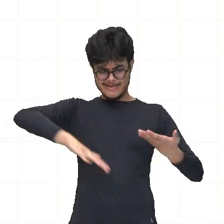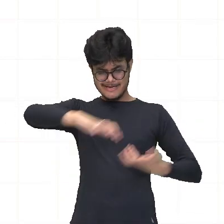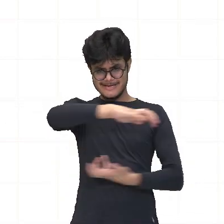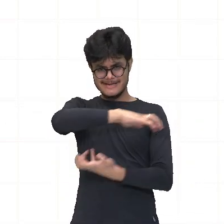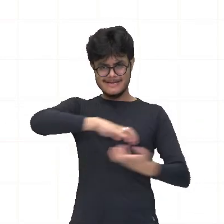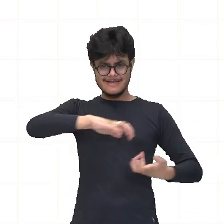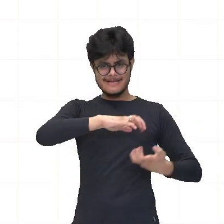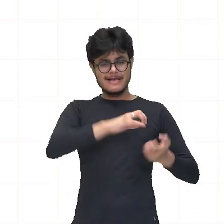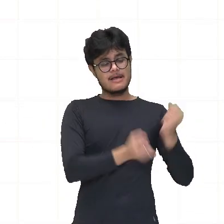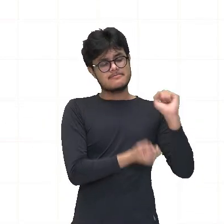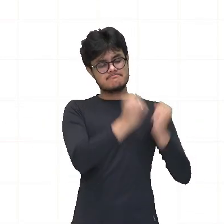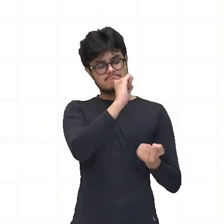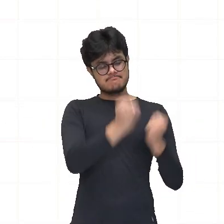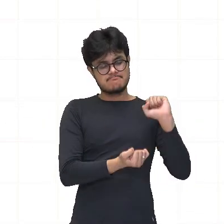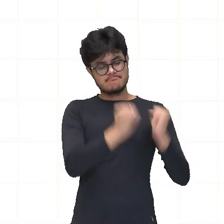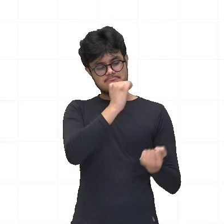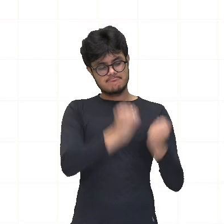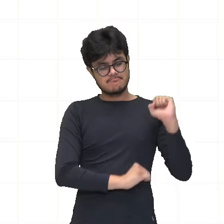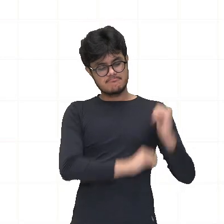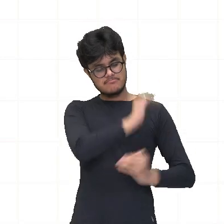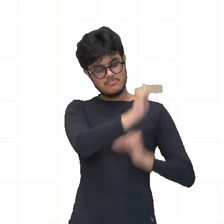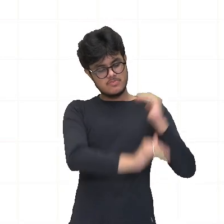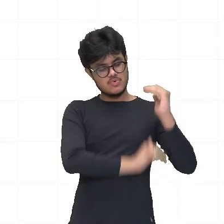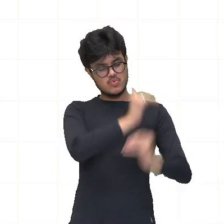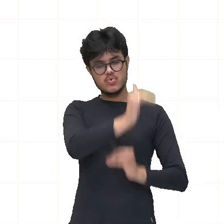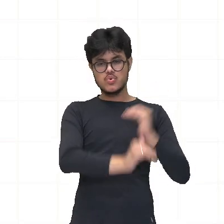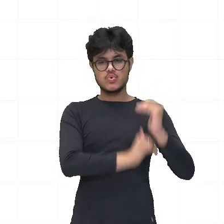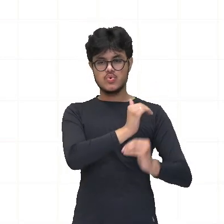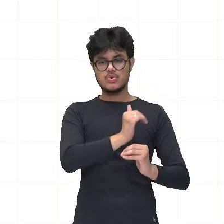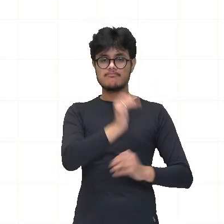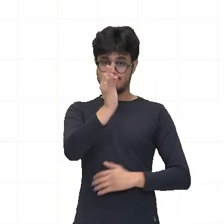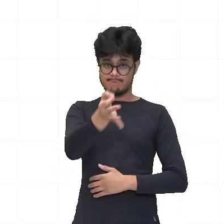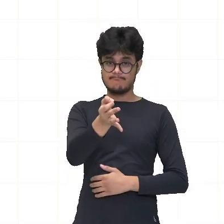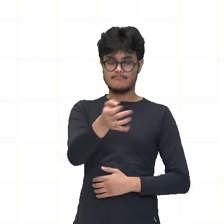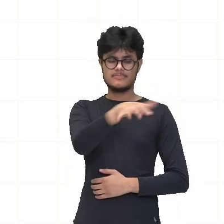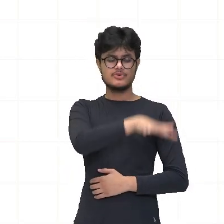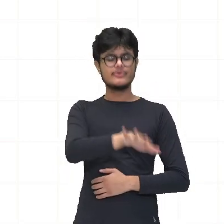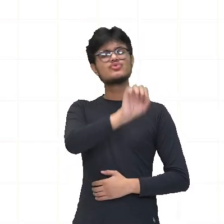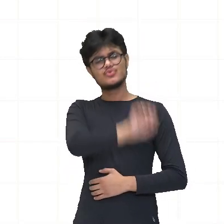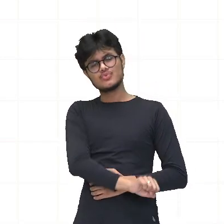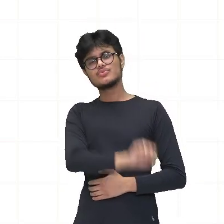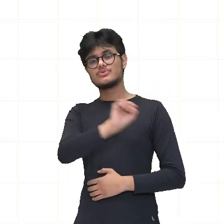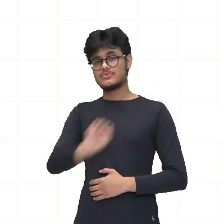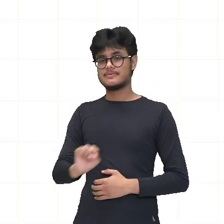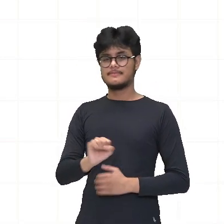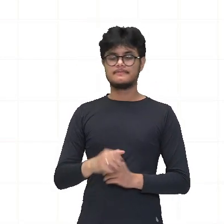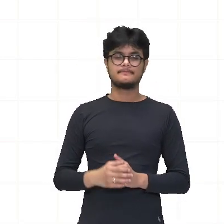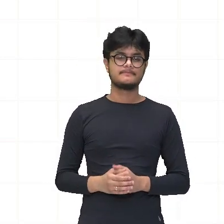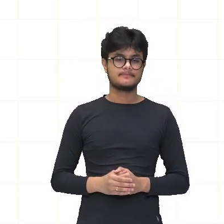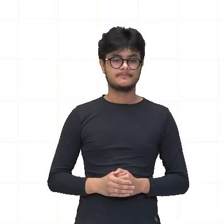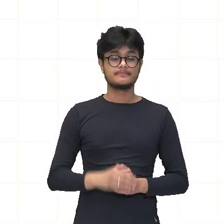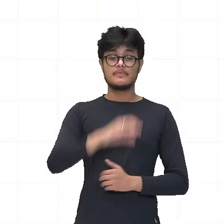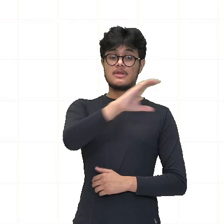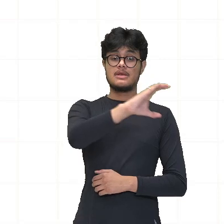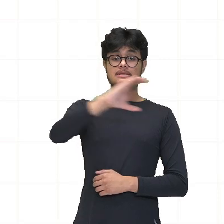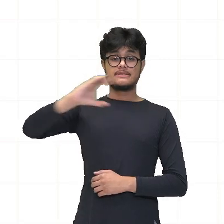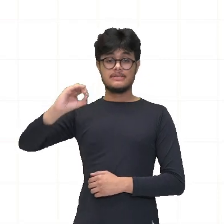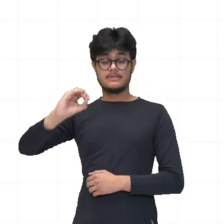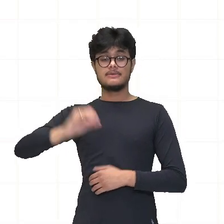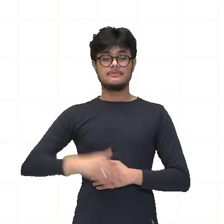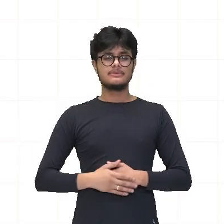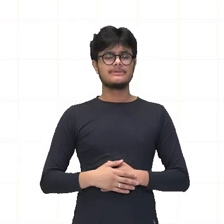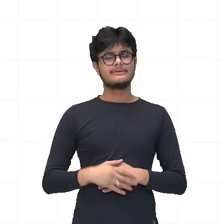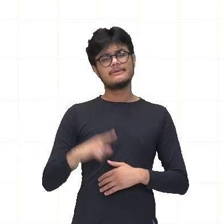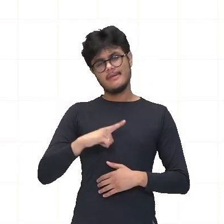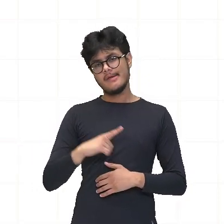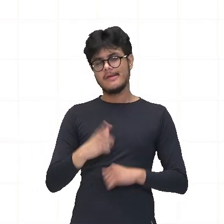vai inicialmente estar ali mais nas regiões sul e sudeste. Na região centro-oeste, nós temos aí